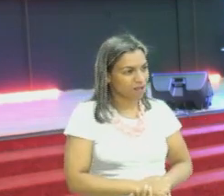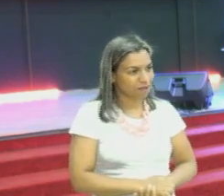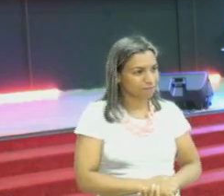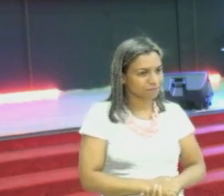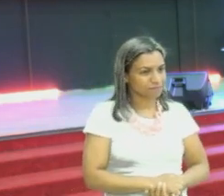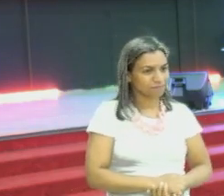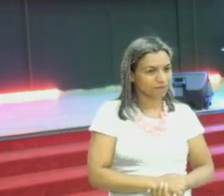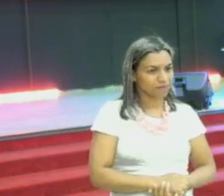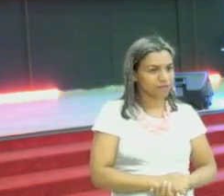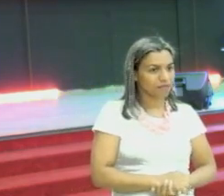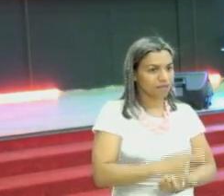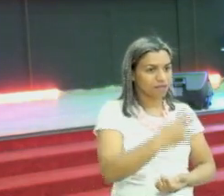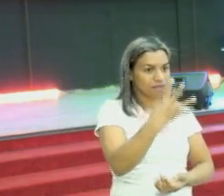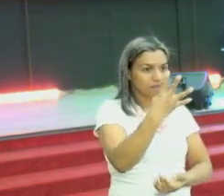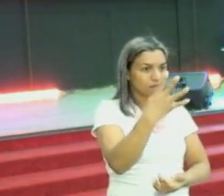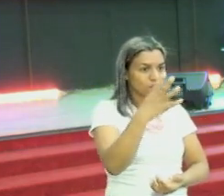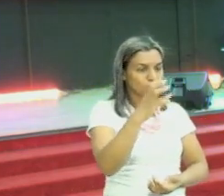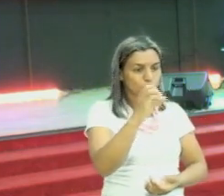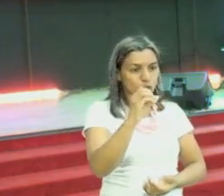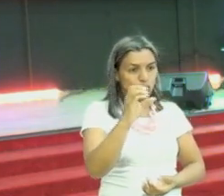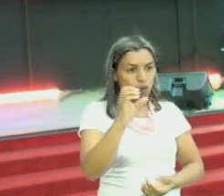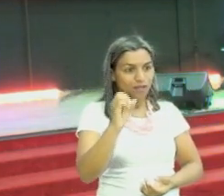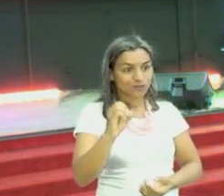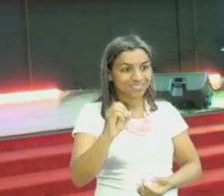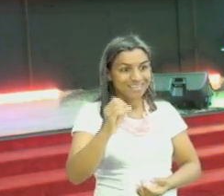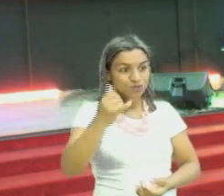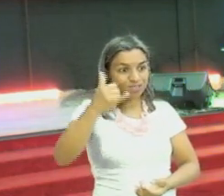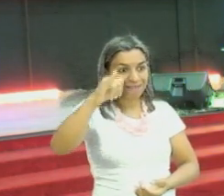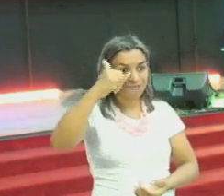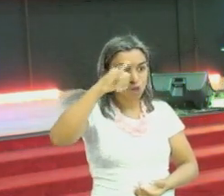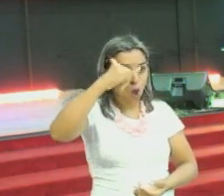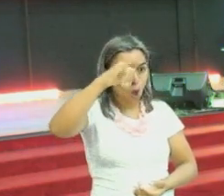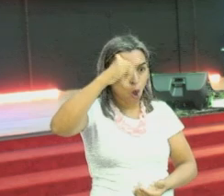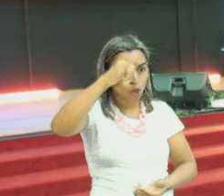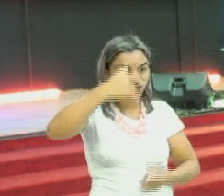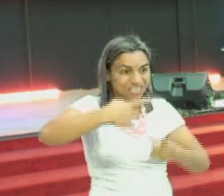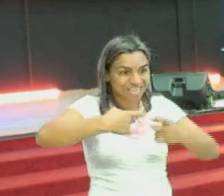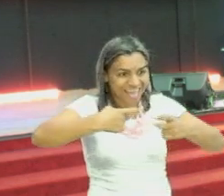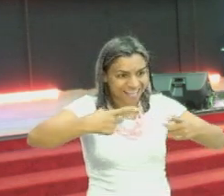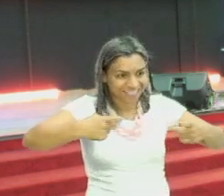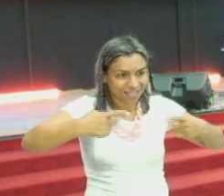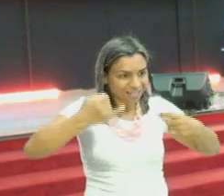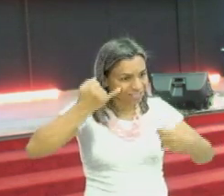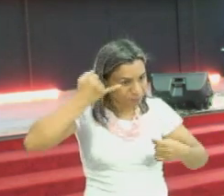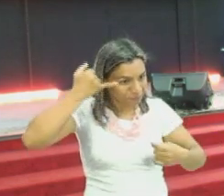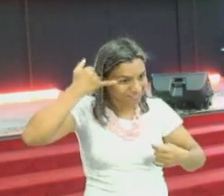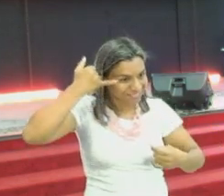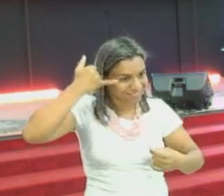E 400 aviões de guerra japoneses